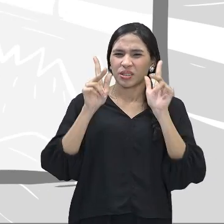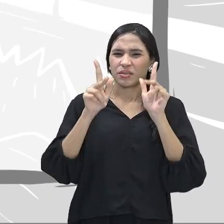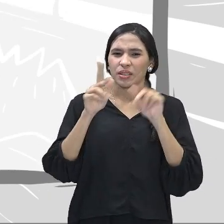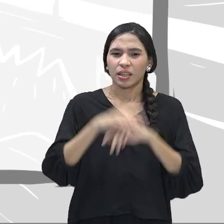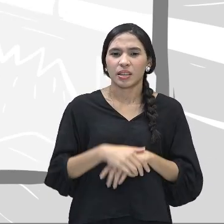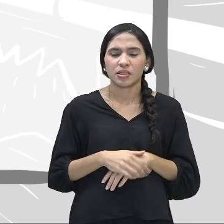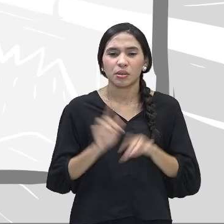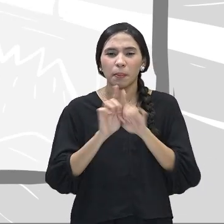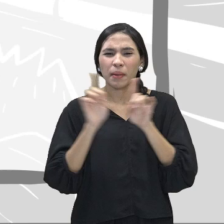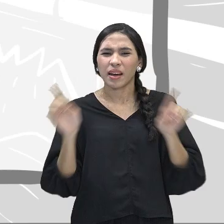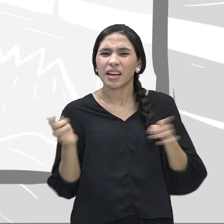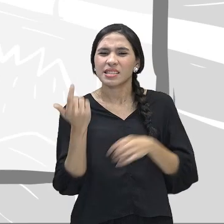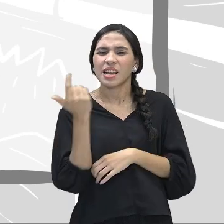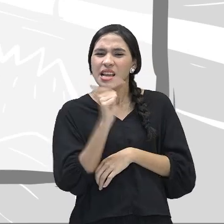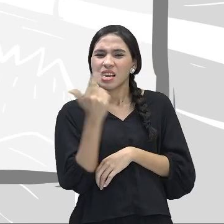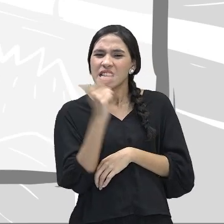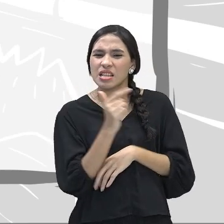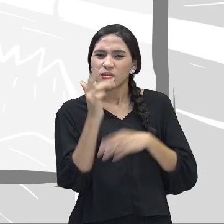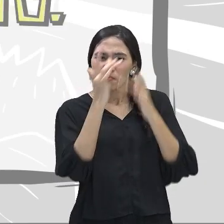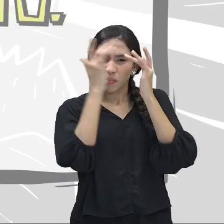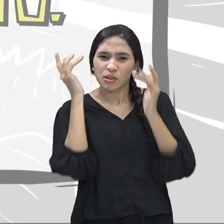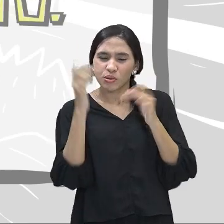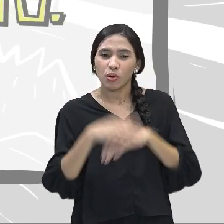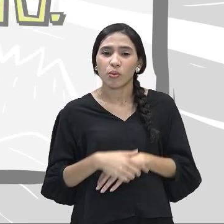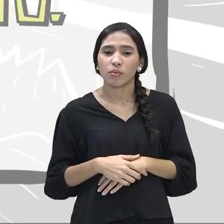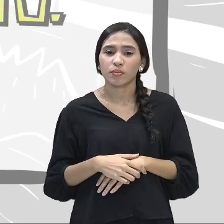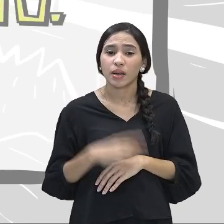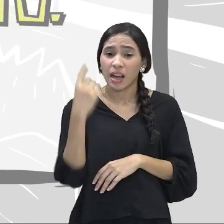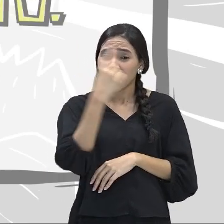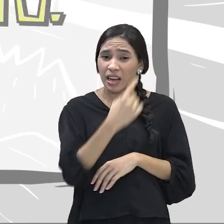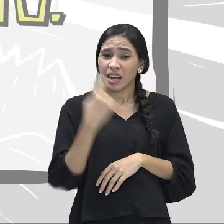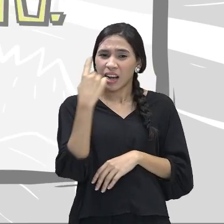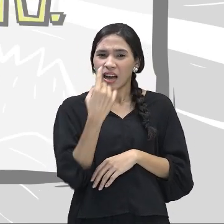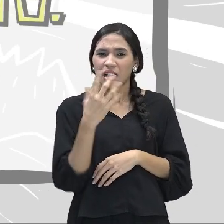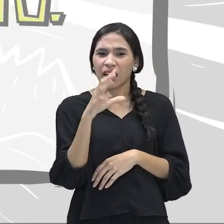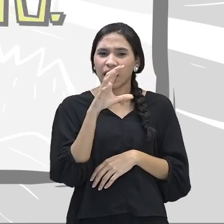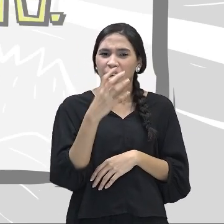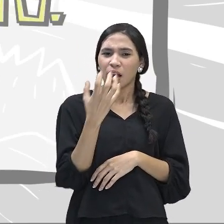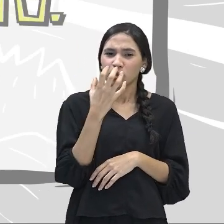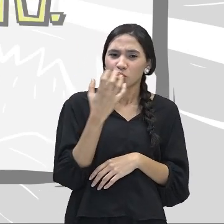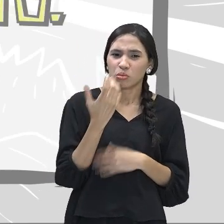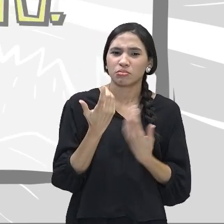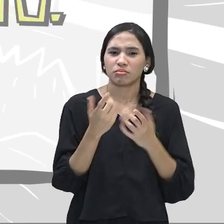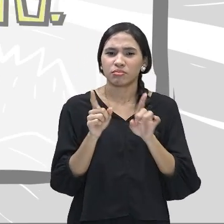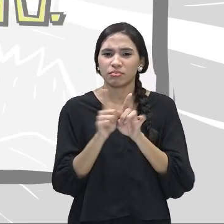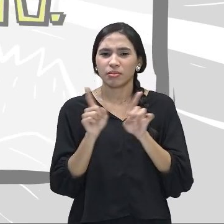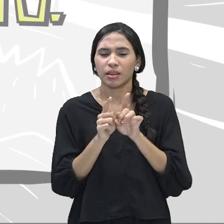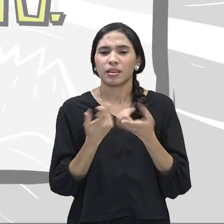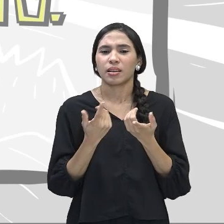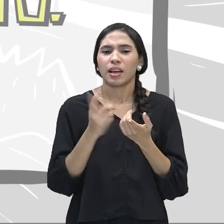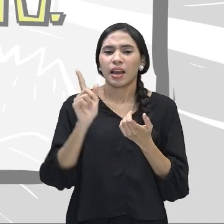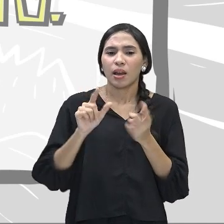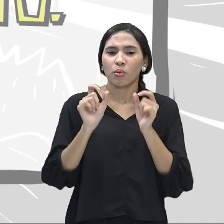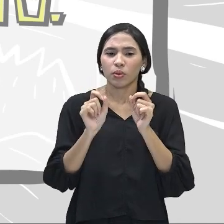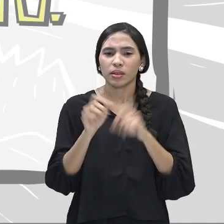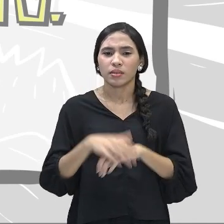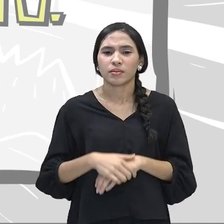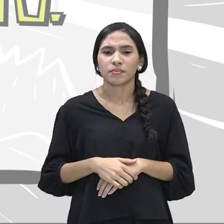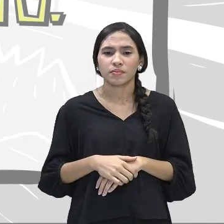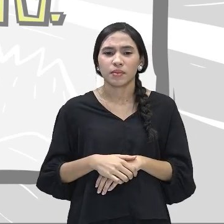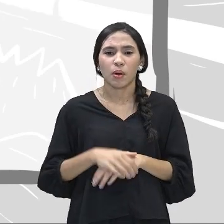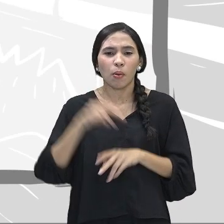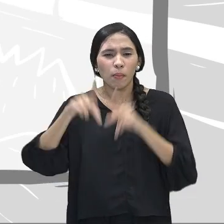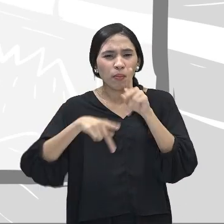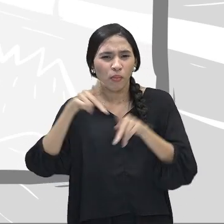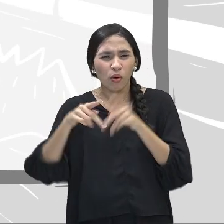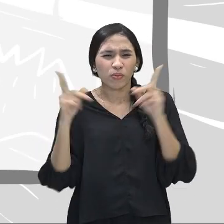rindo feito pessoa, cara de gente, cara de cão, determinaram, era o demo, povo